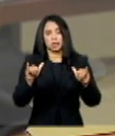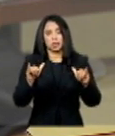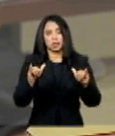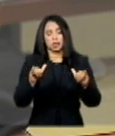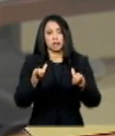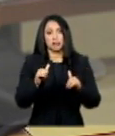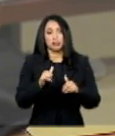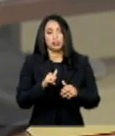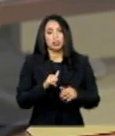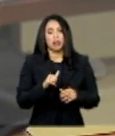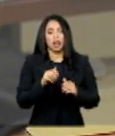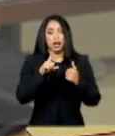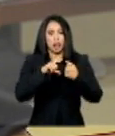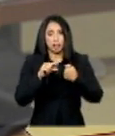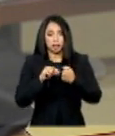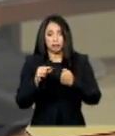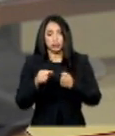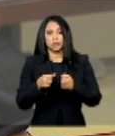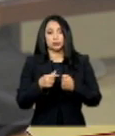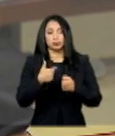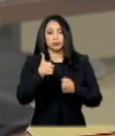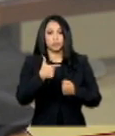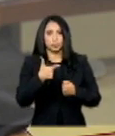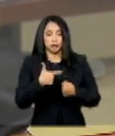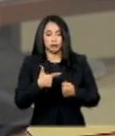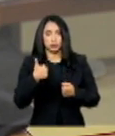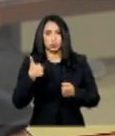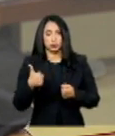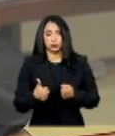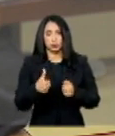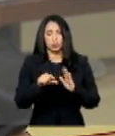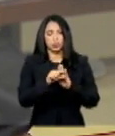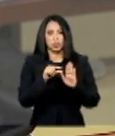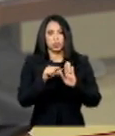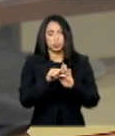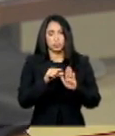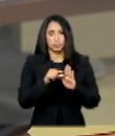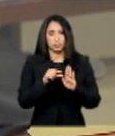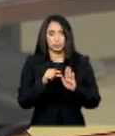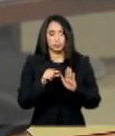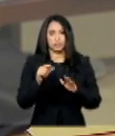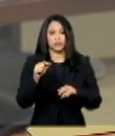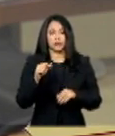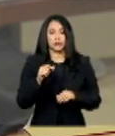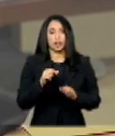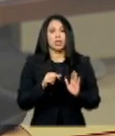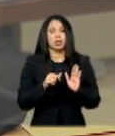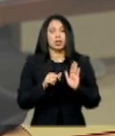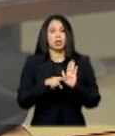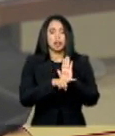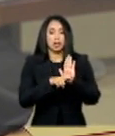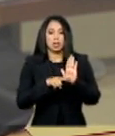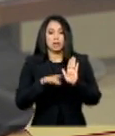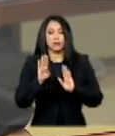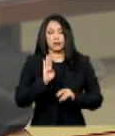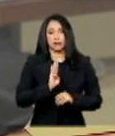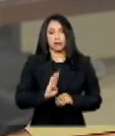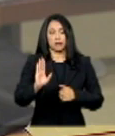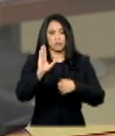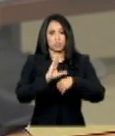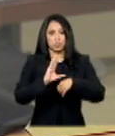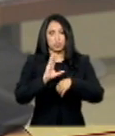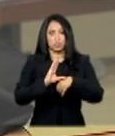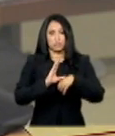77 artigo 21 inciso décimo segundo alínea b da constituição federal portanto os estados